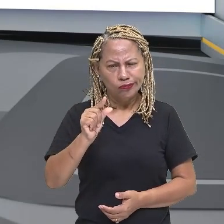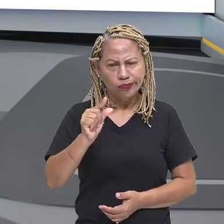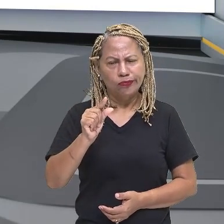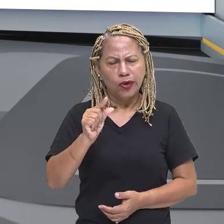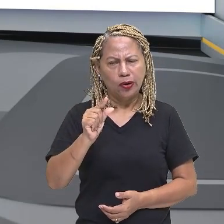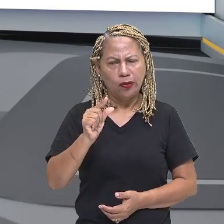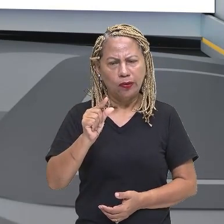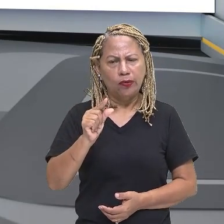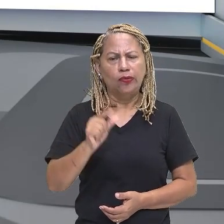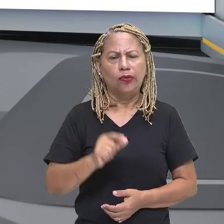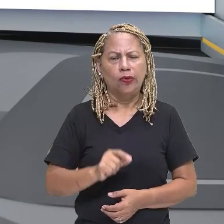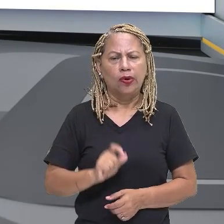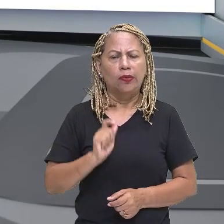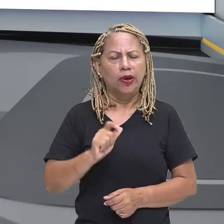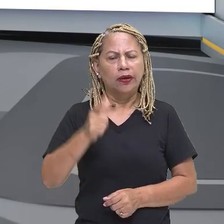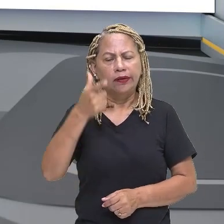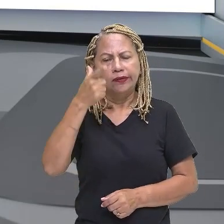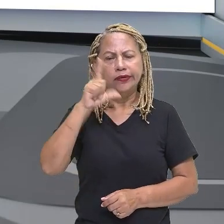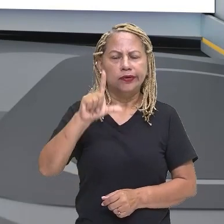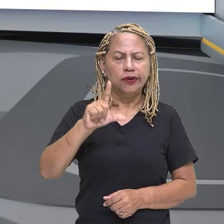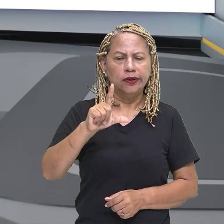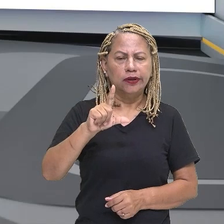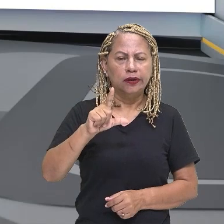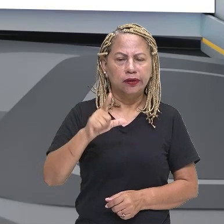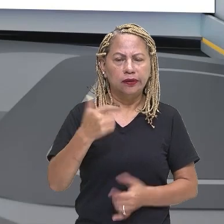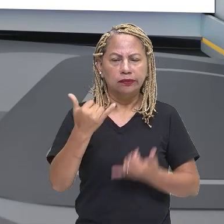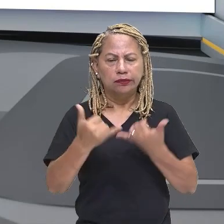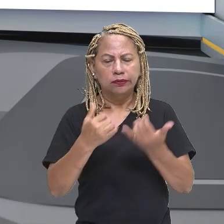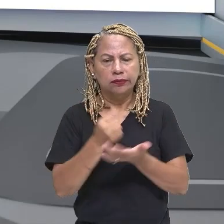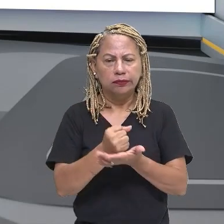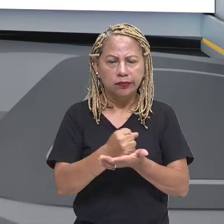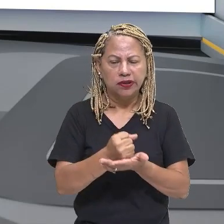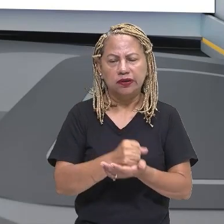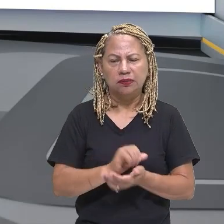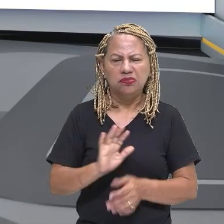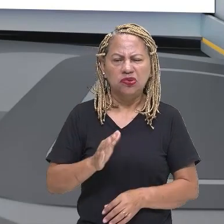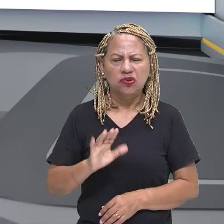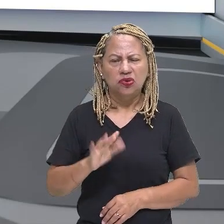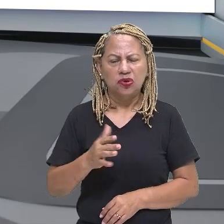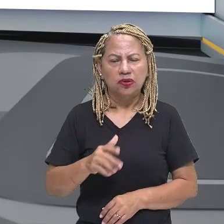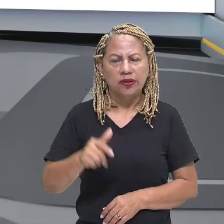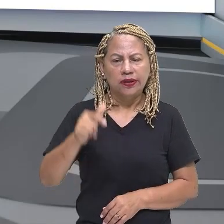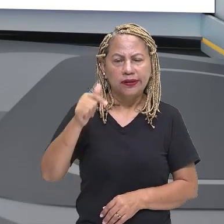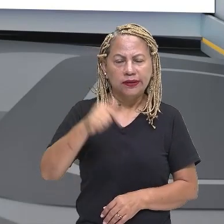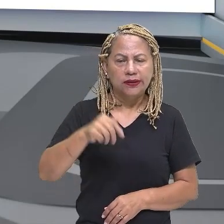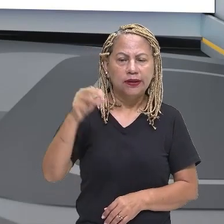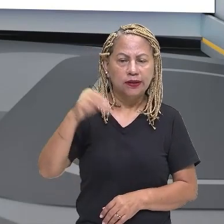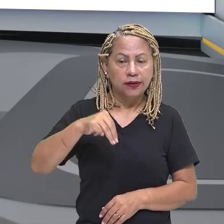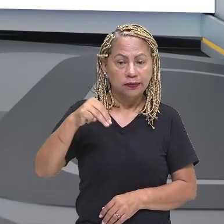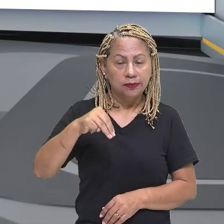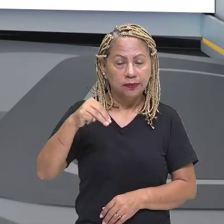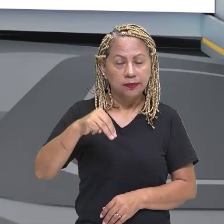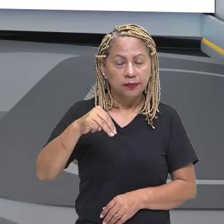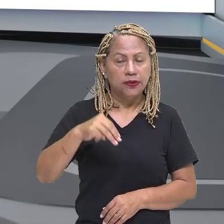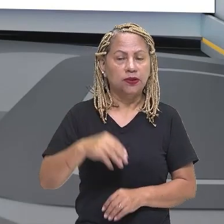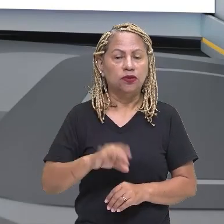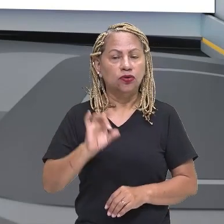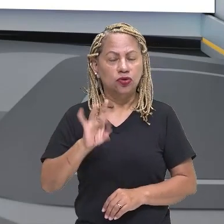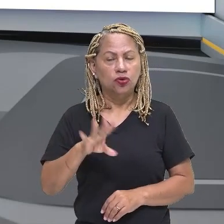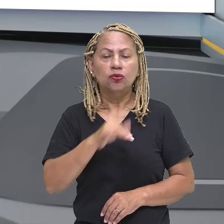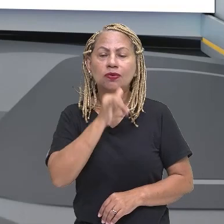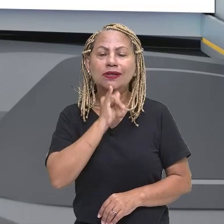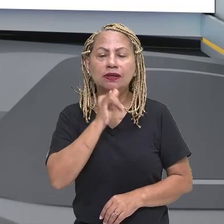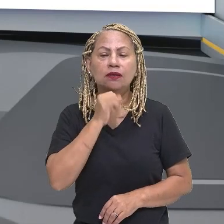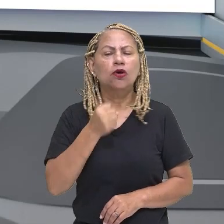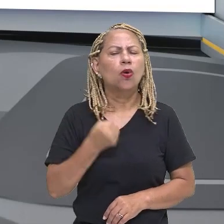internacionais organizadas pela Riot Games, cerca de 7 milhões apenas, tá? Só para se ter um exemplo aí de